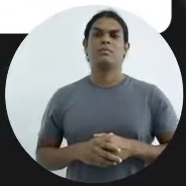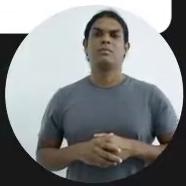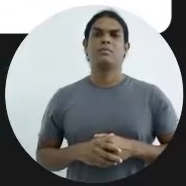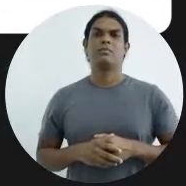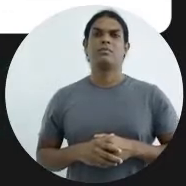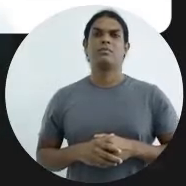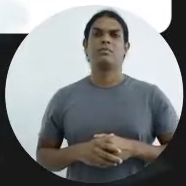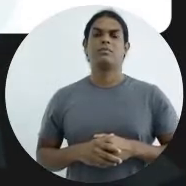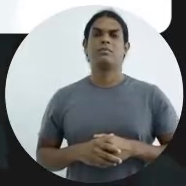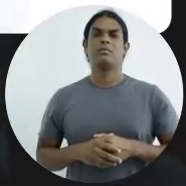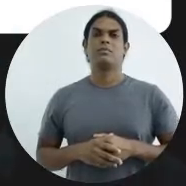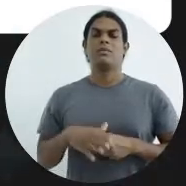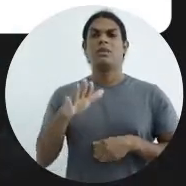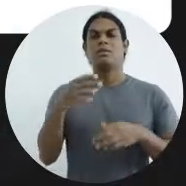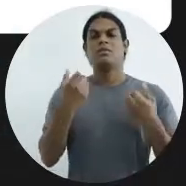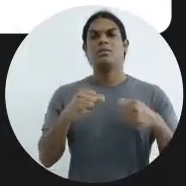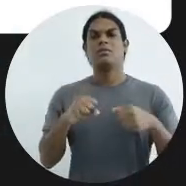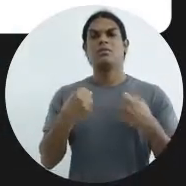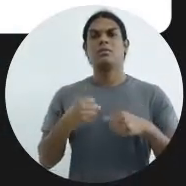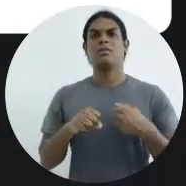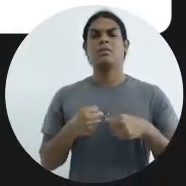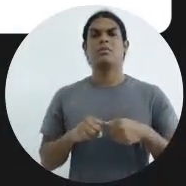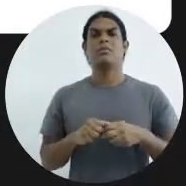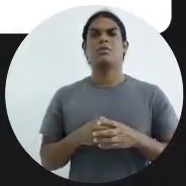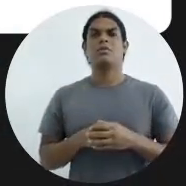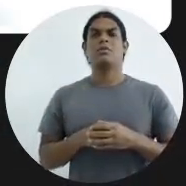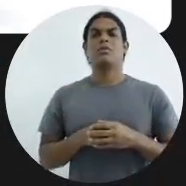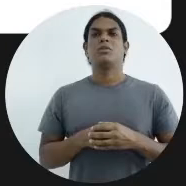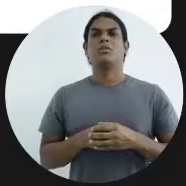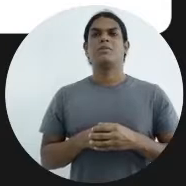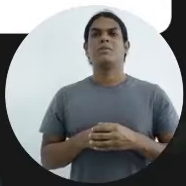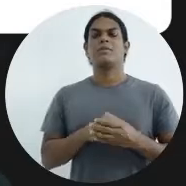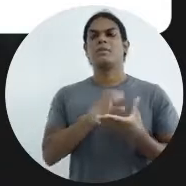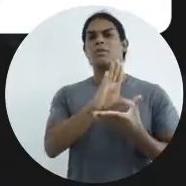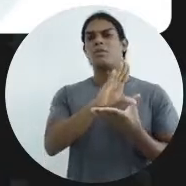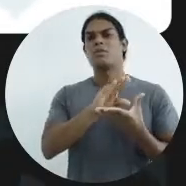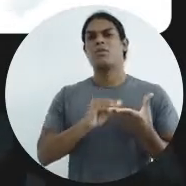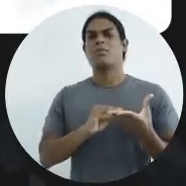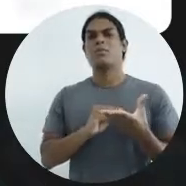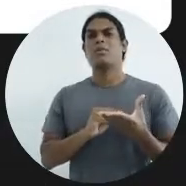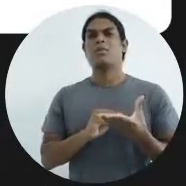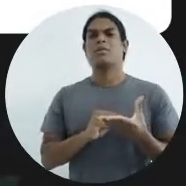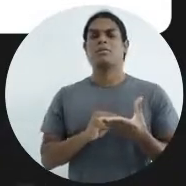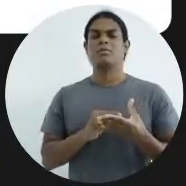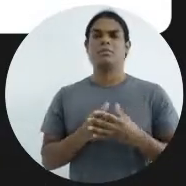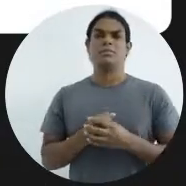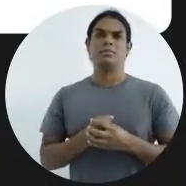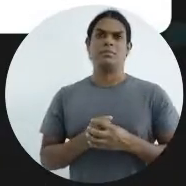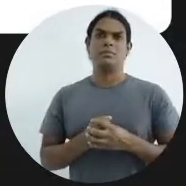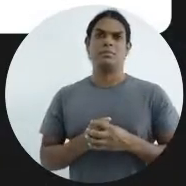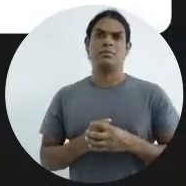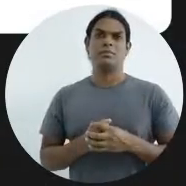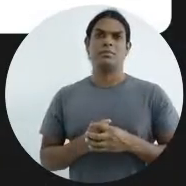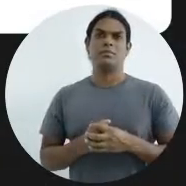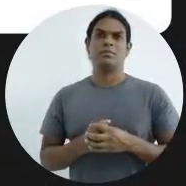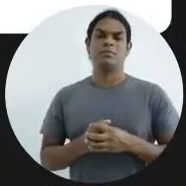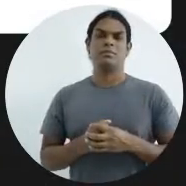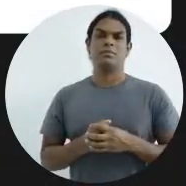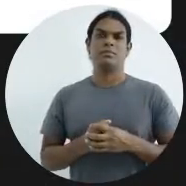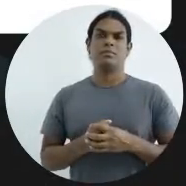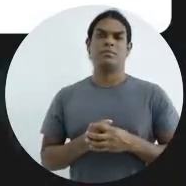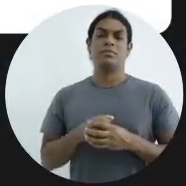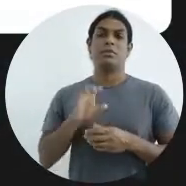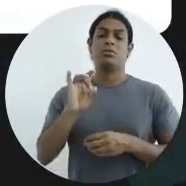servidor do Google. E aí você pode simplesmente copiar essa primeira linha no lugar daquela outra. Então, ao invés de você colocar aquela